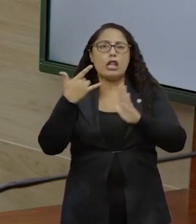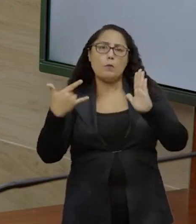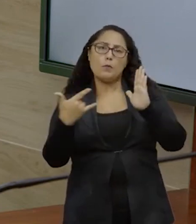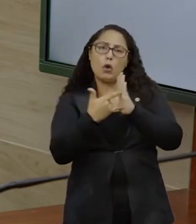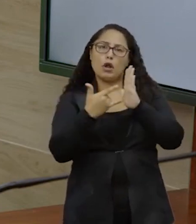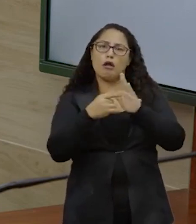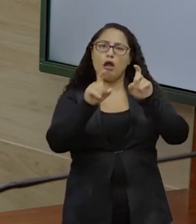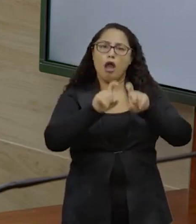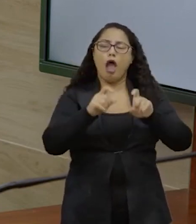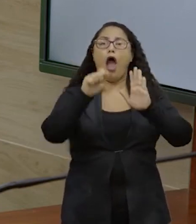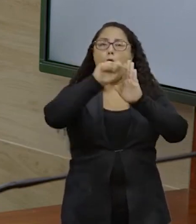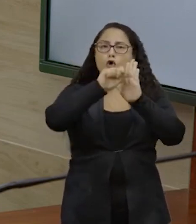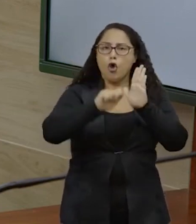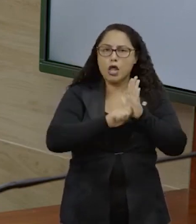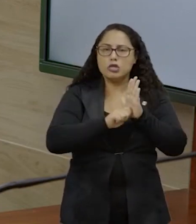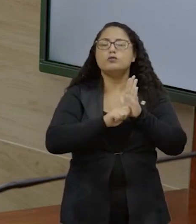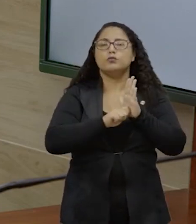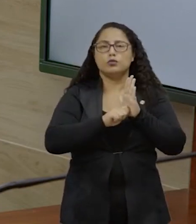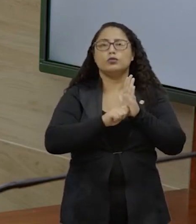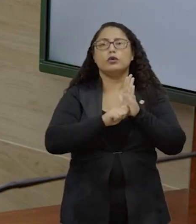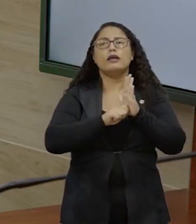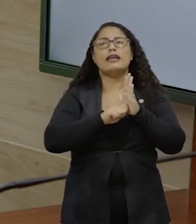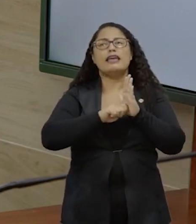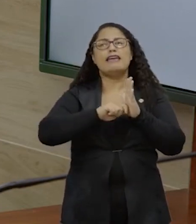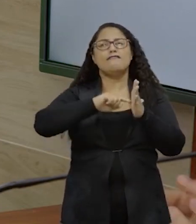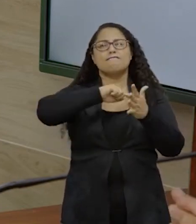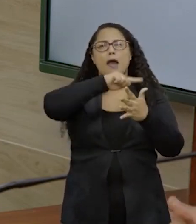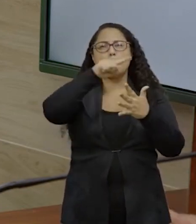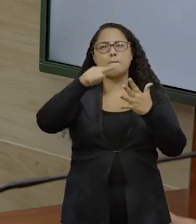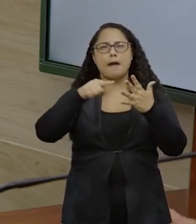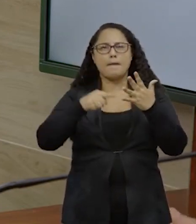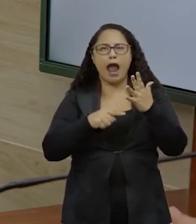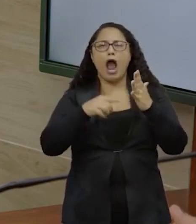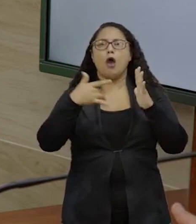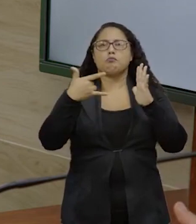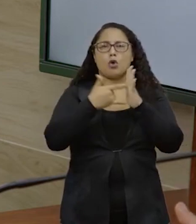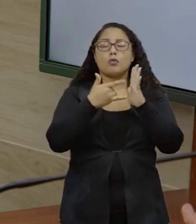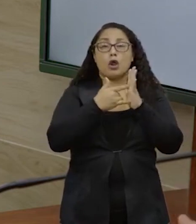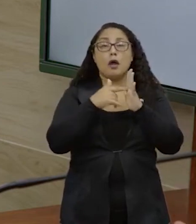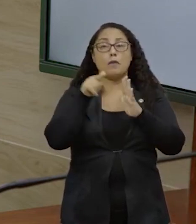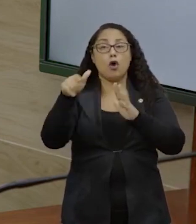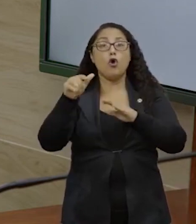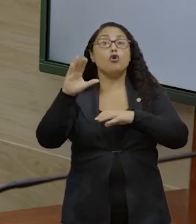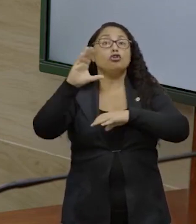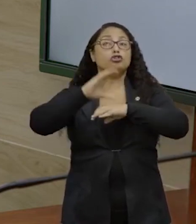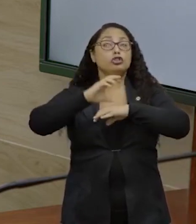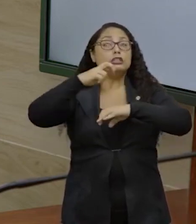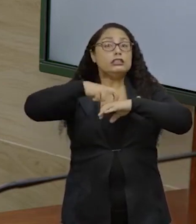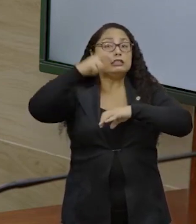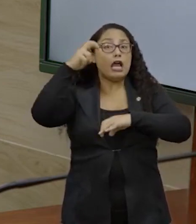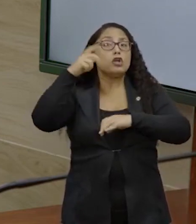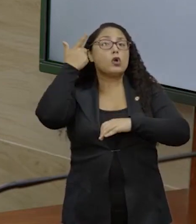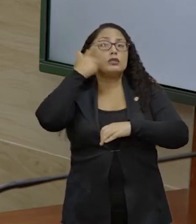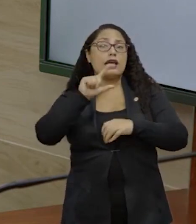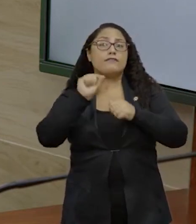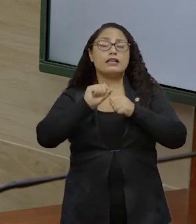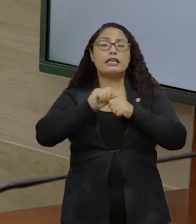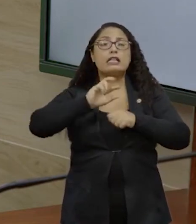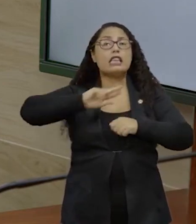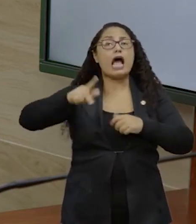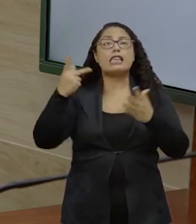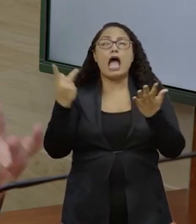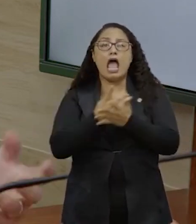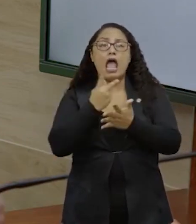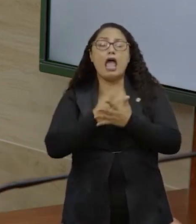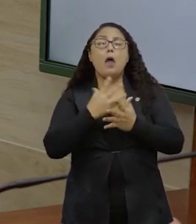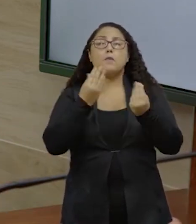programas de computador, algoritmos. E muitos desses programas o ChatGPT consegue fazer perfeitamente, sem nenhum erro. Por quê? Porque na